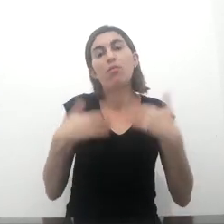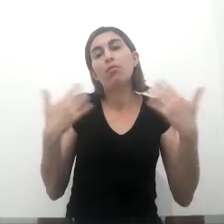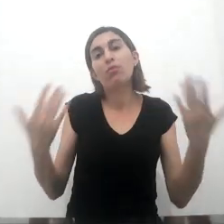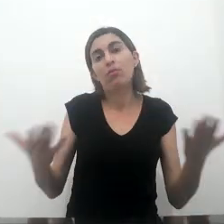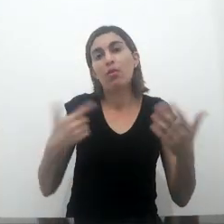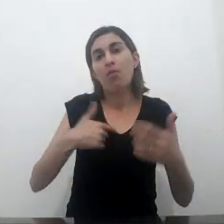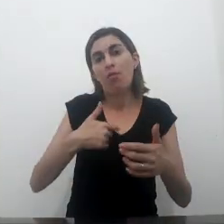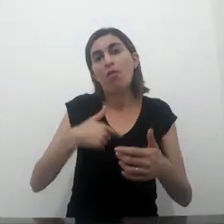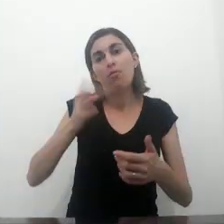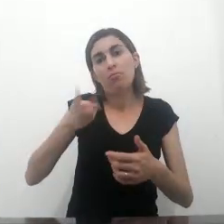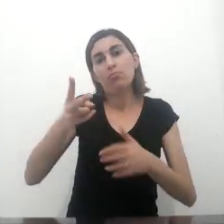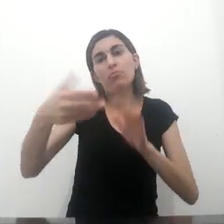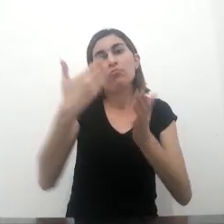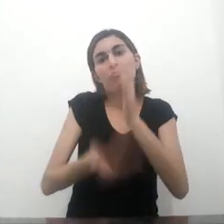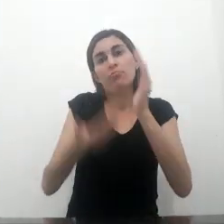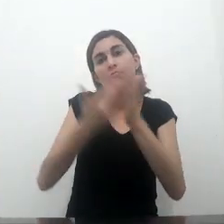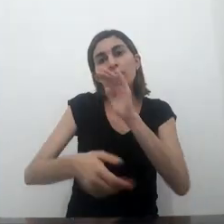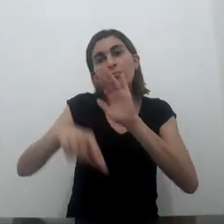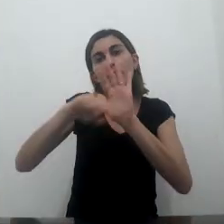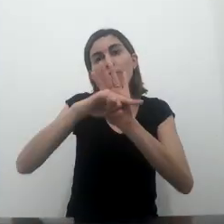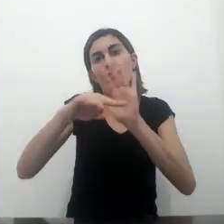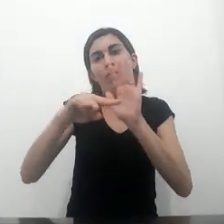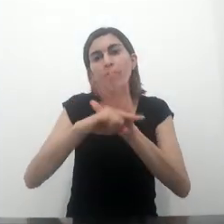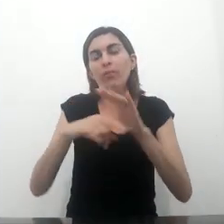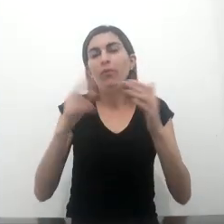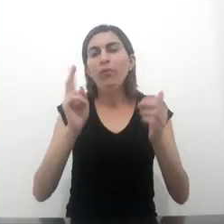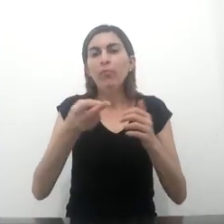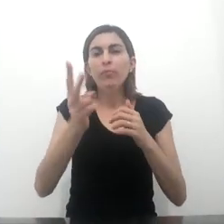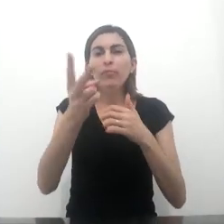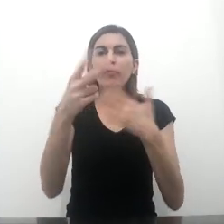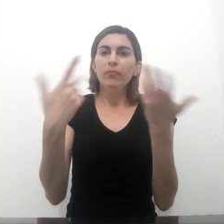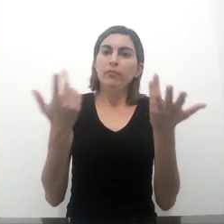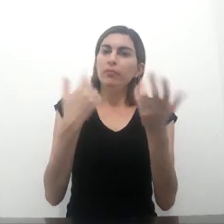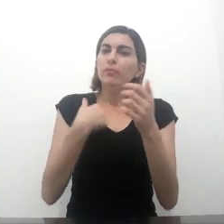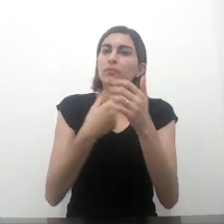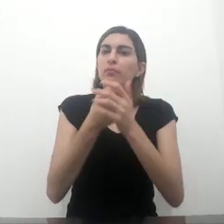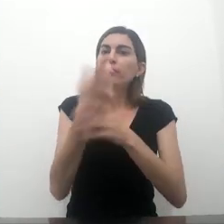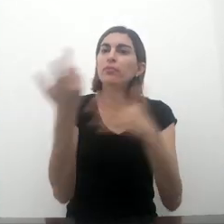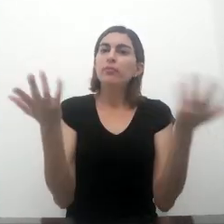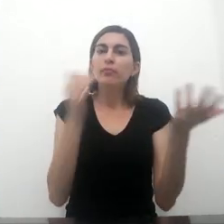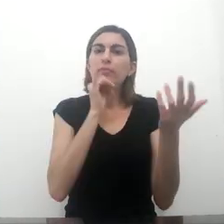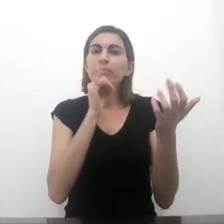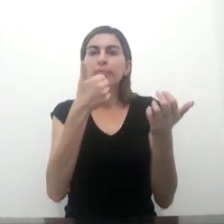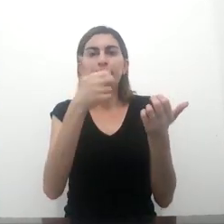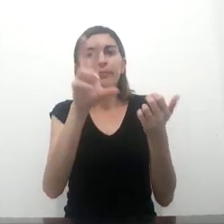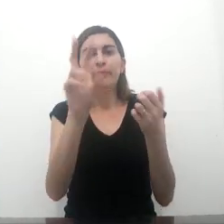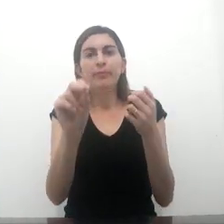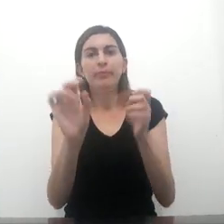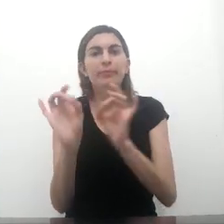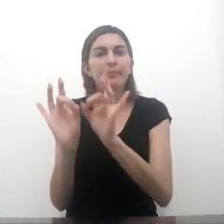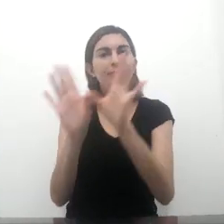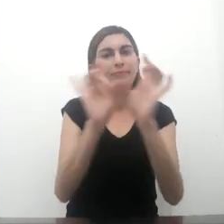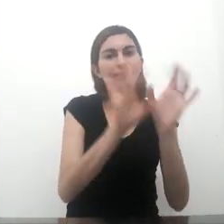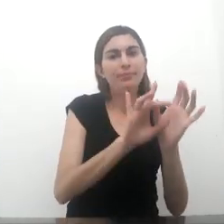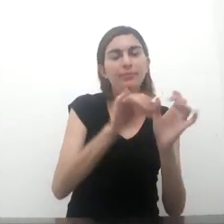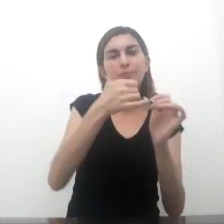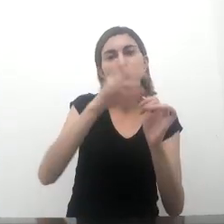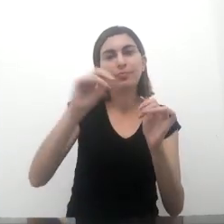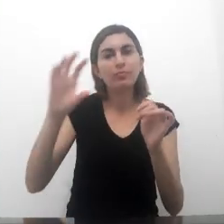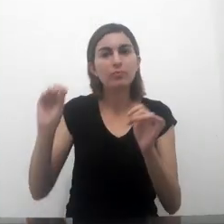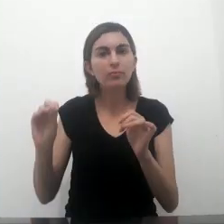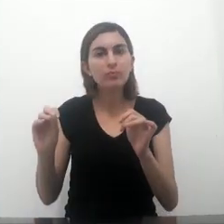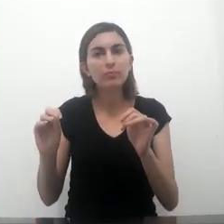gastei, então eu estou continuando perdendo valor. Então se eu compro por 150 e vendo